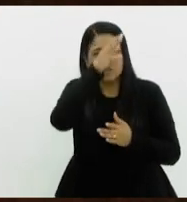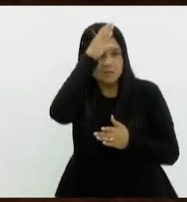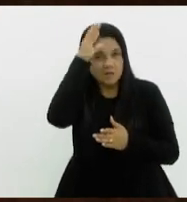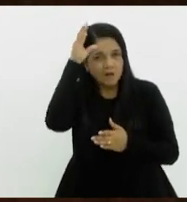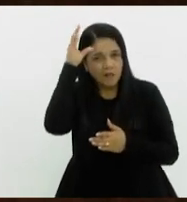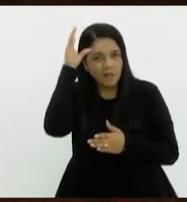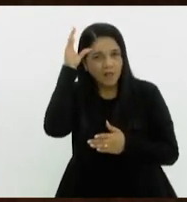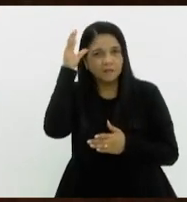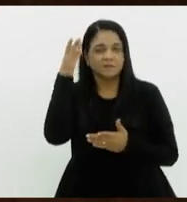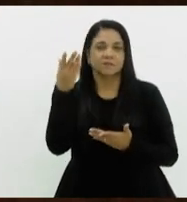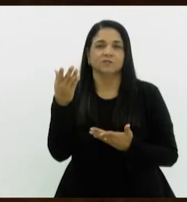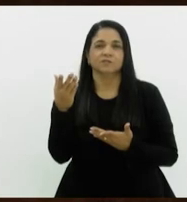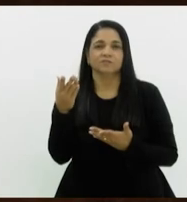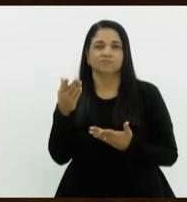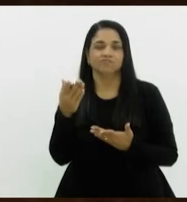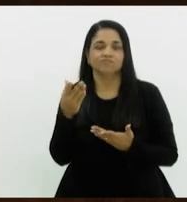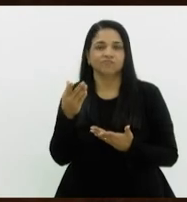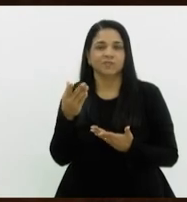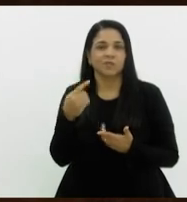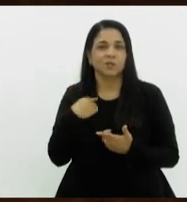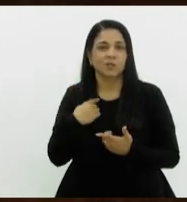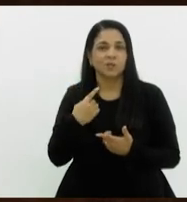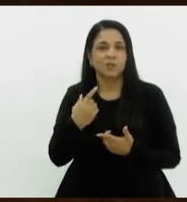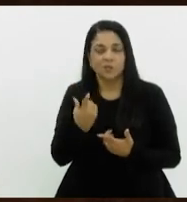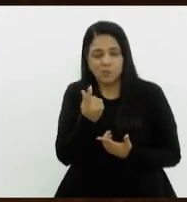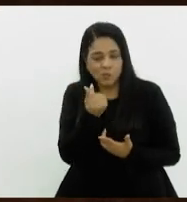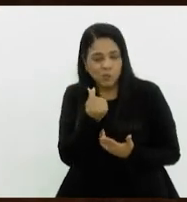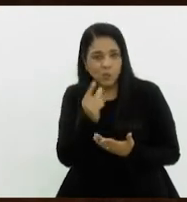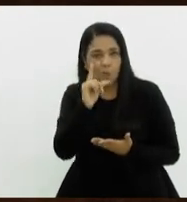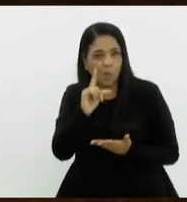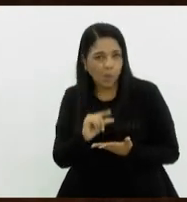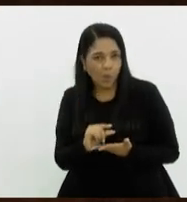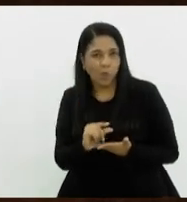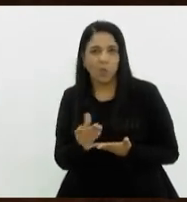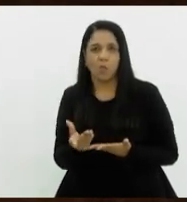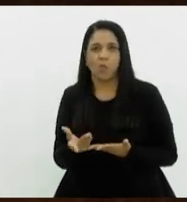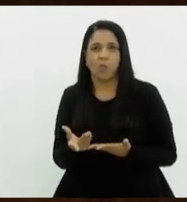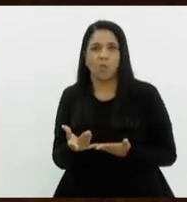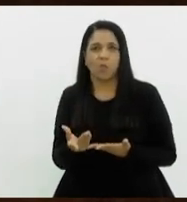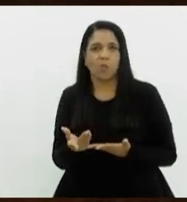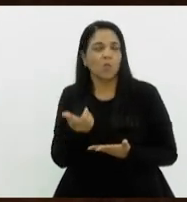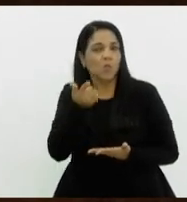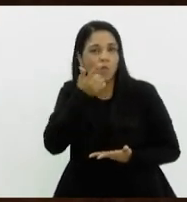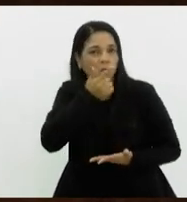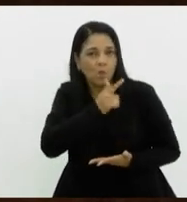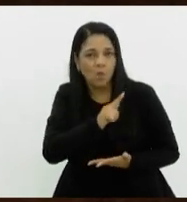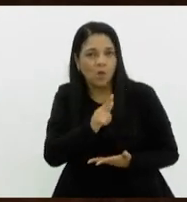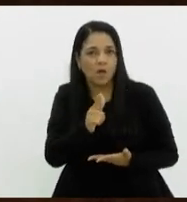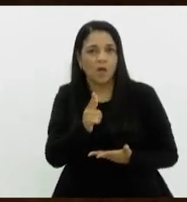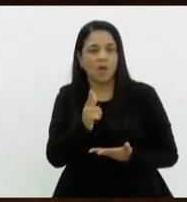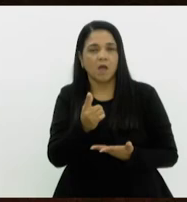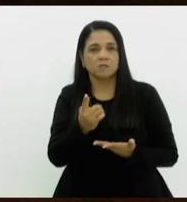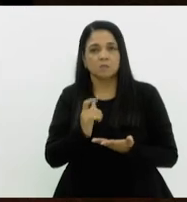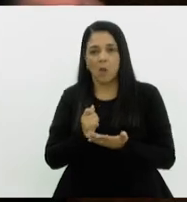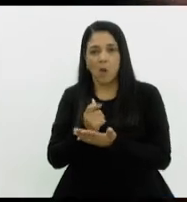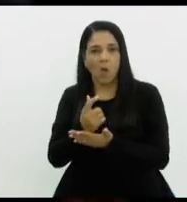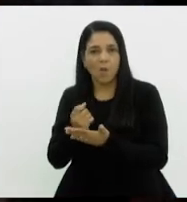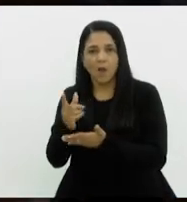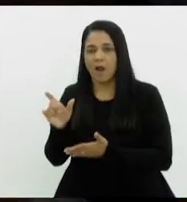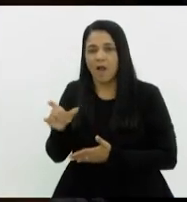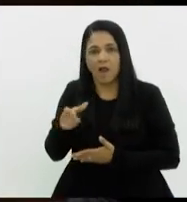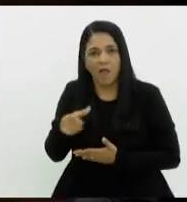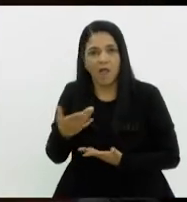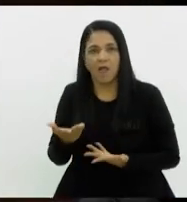clientes menos favorecidos financeiramente, né, que não conseguem recursos para compra de